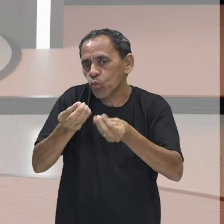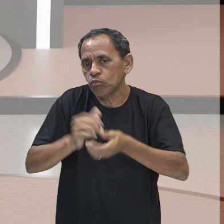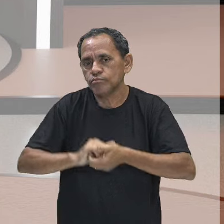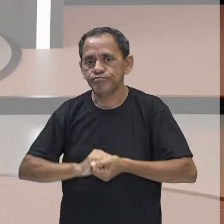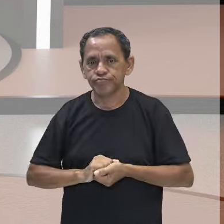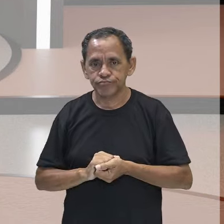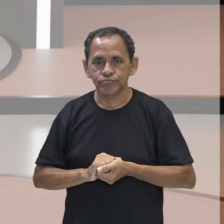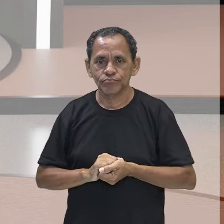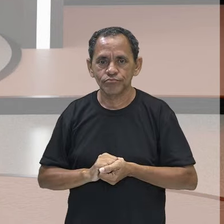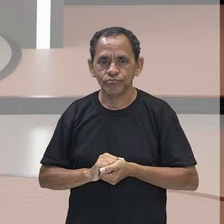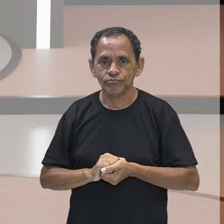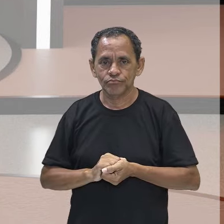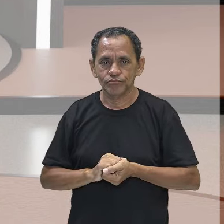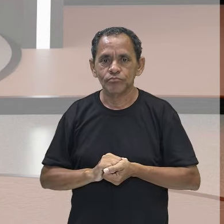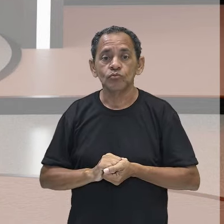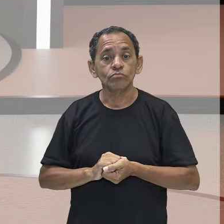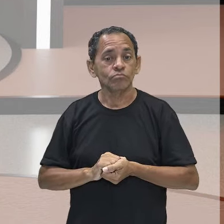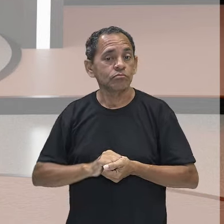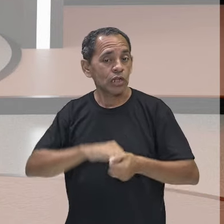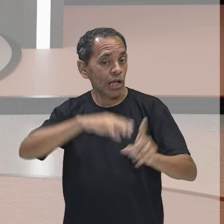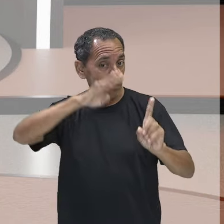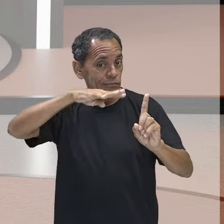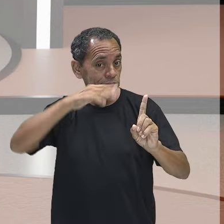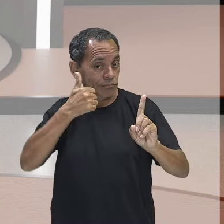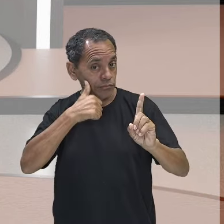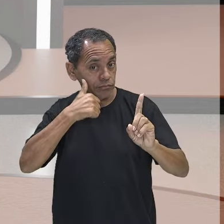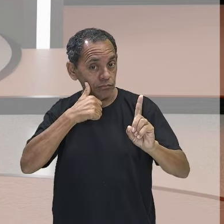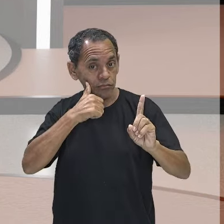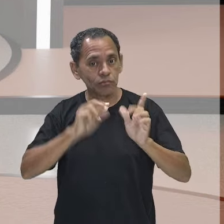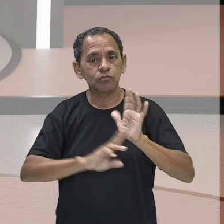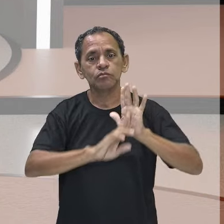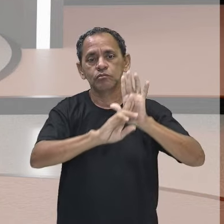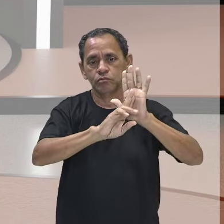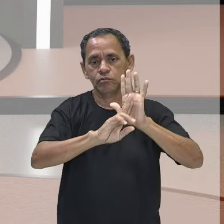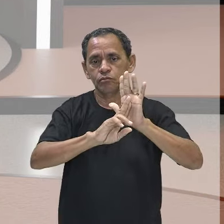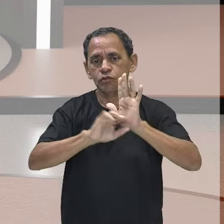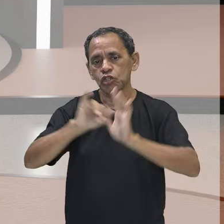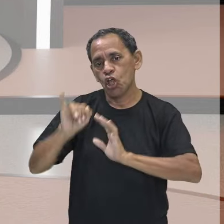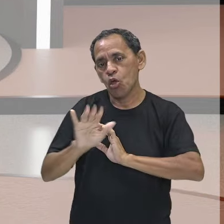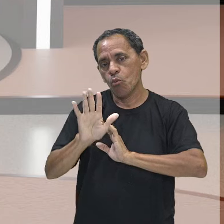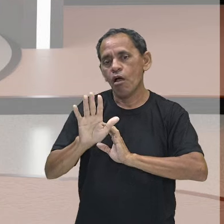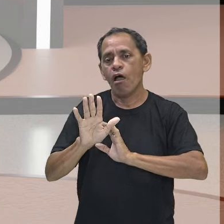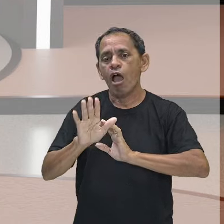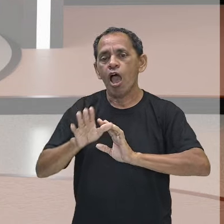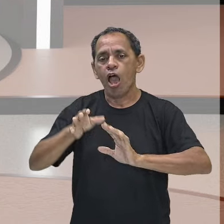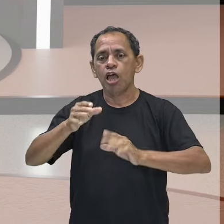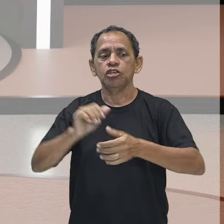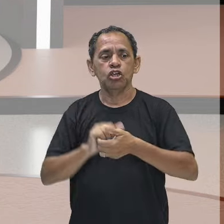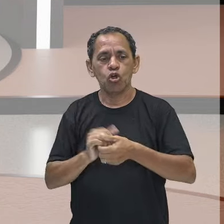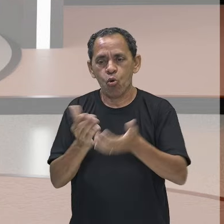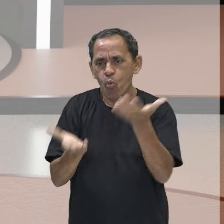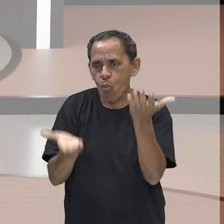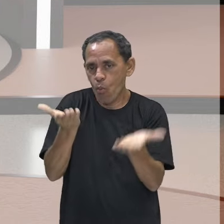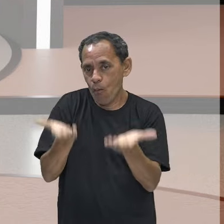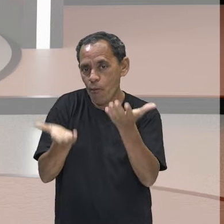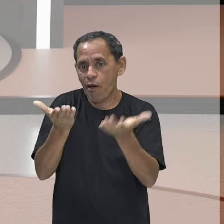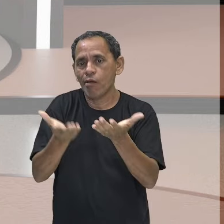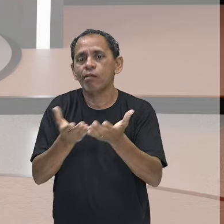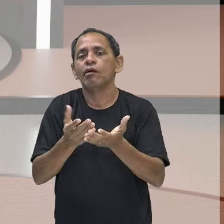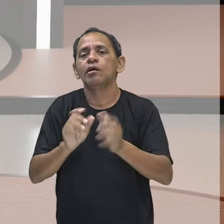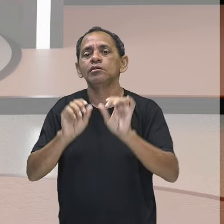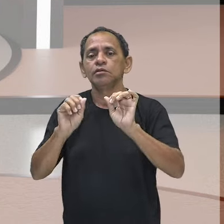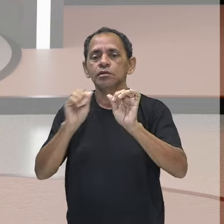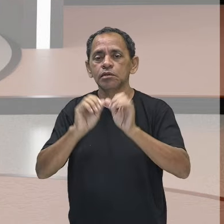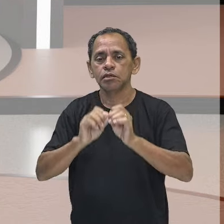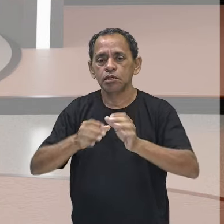diversas vezes a Nêmesis ela apresenta a figura com uma balança, tá, gente? Justamente para julgar,